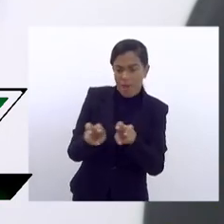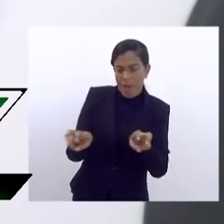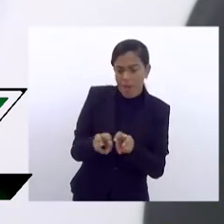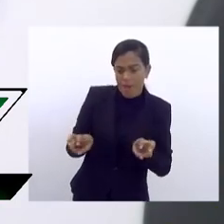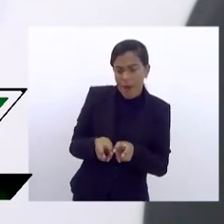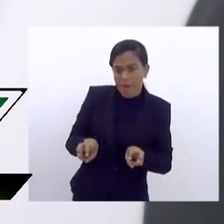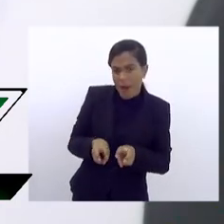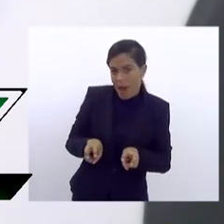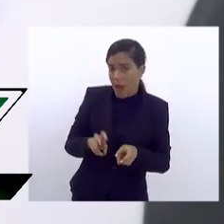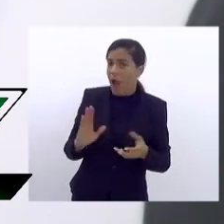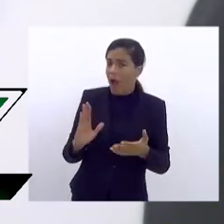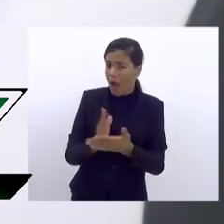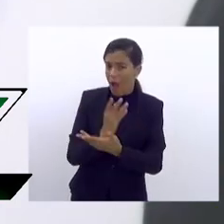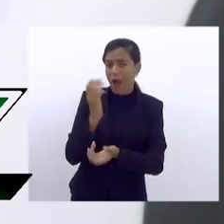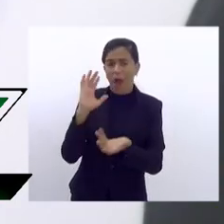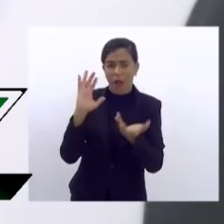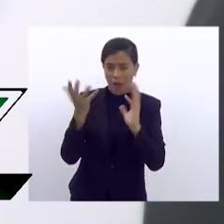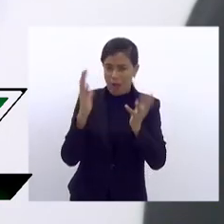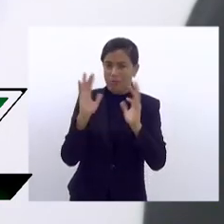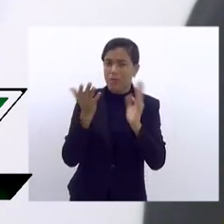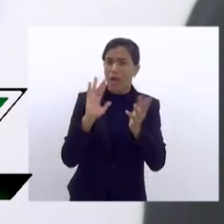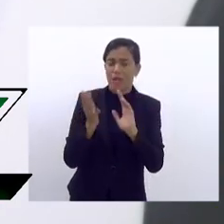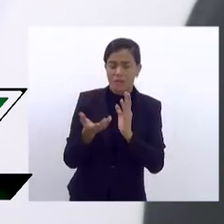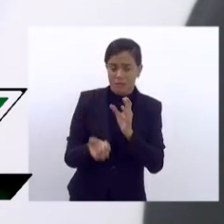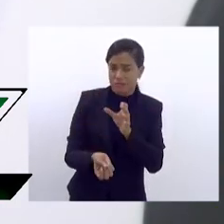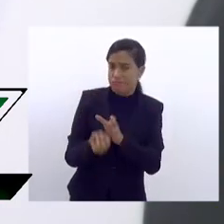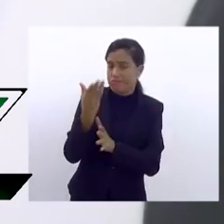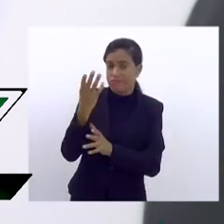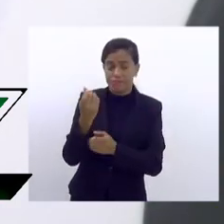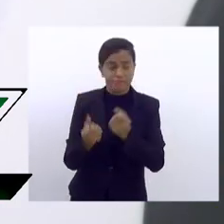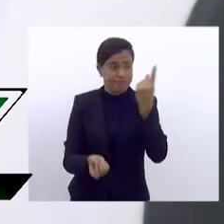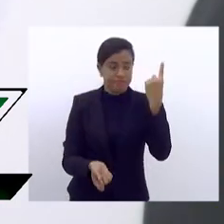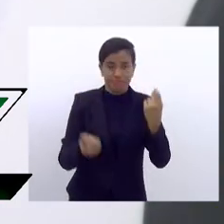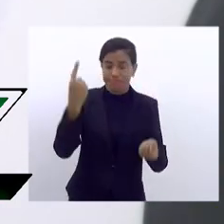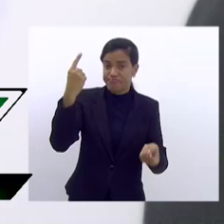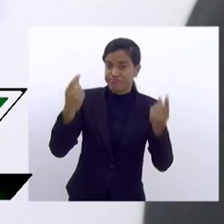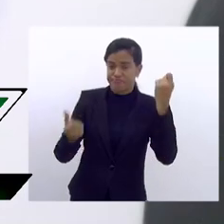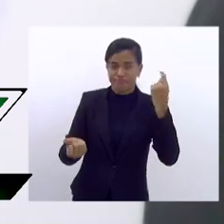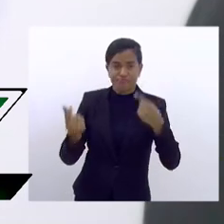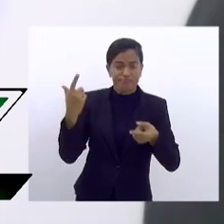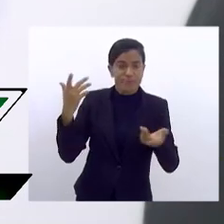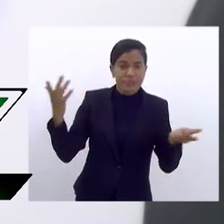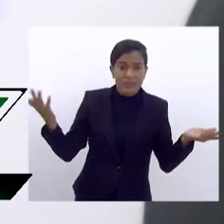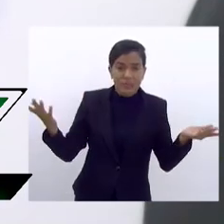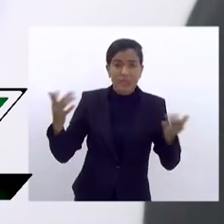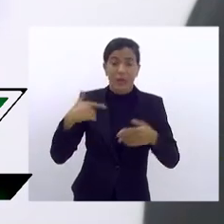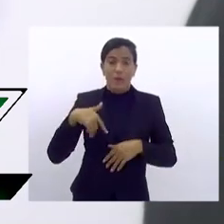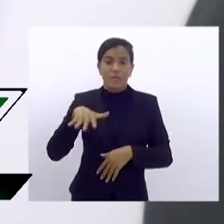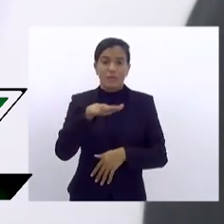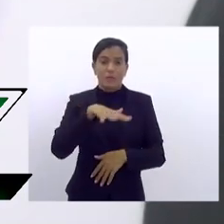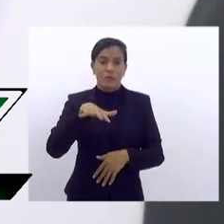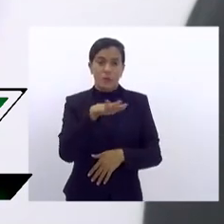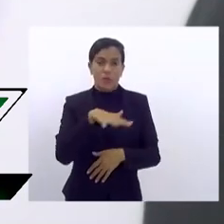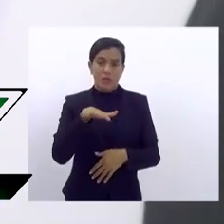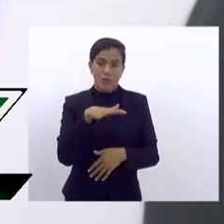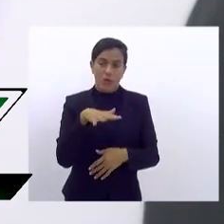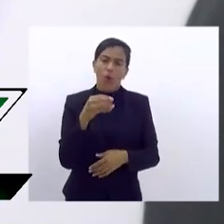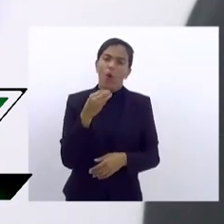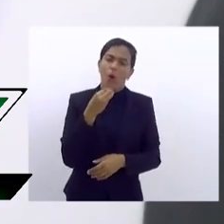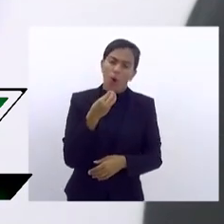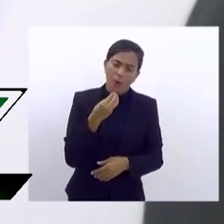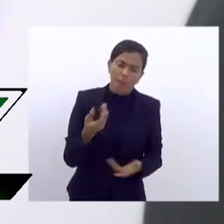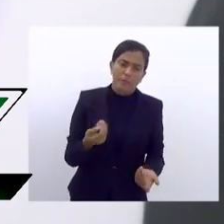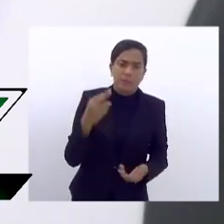de tempos e tempos e muitas das vezes momentaneamente se aproveitam dessas situações que obviamente precisam ser